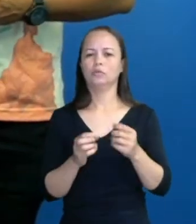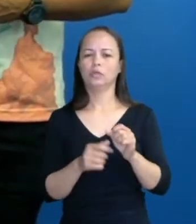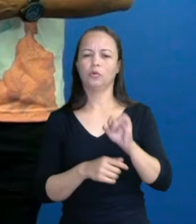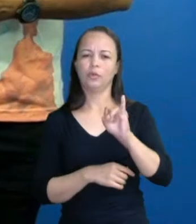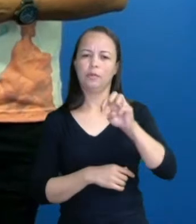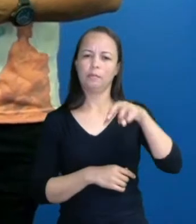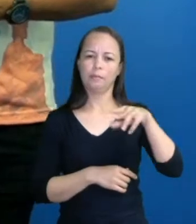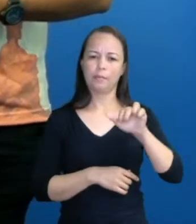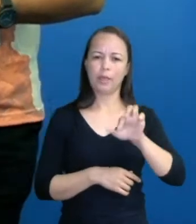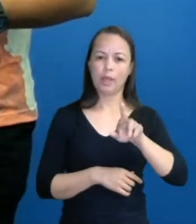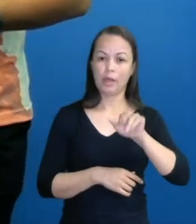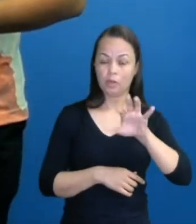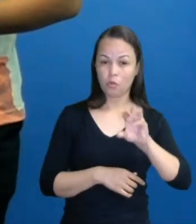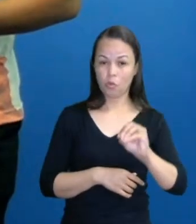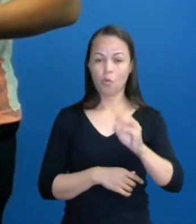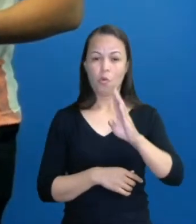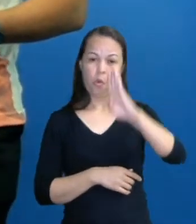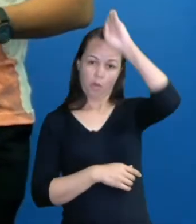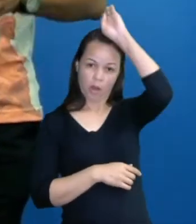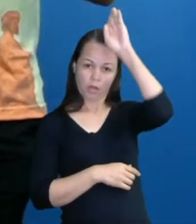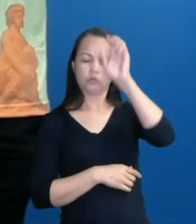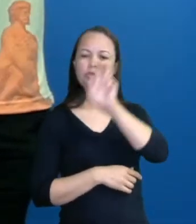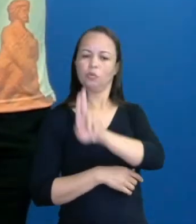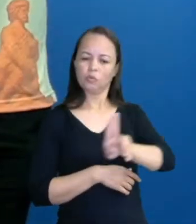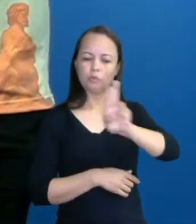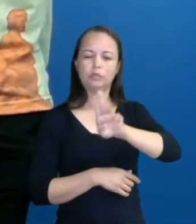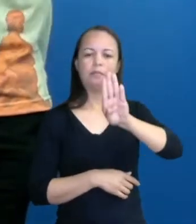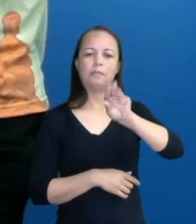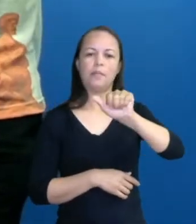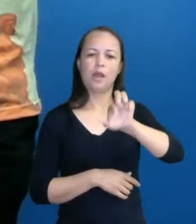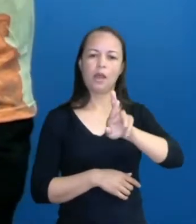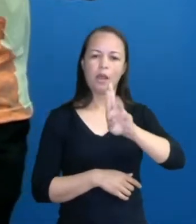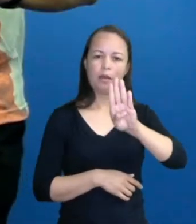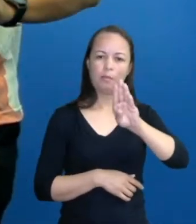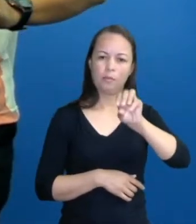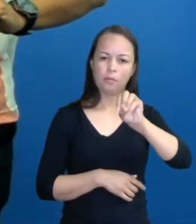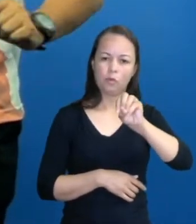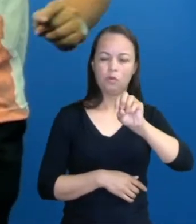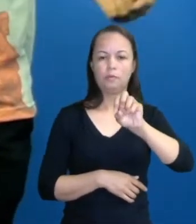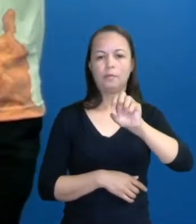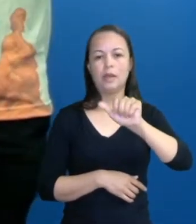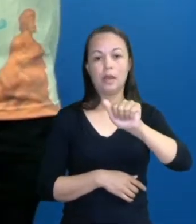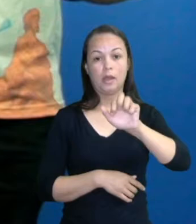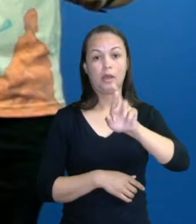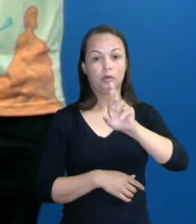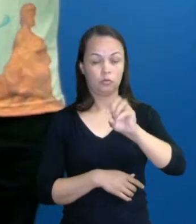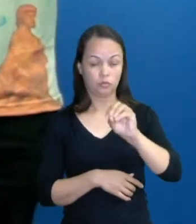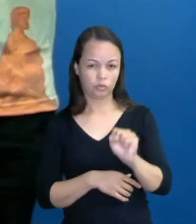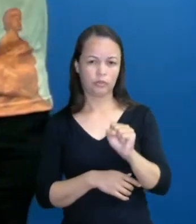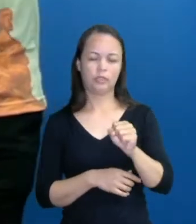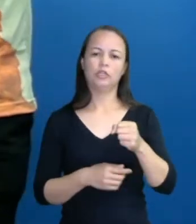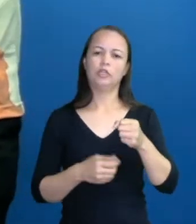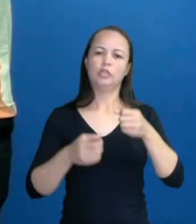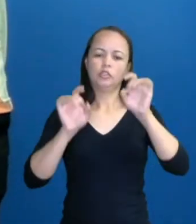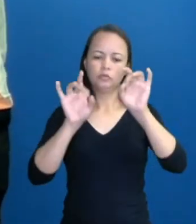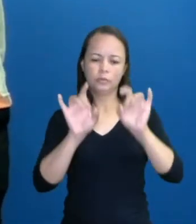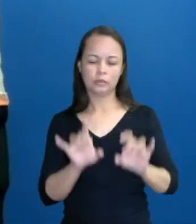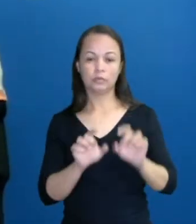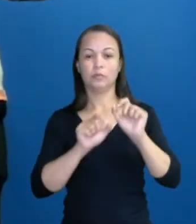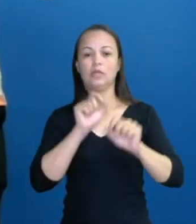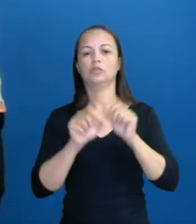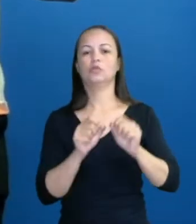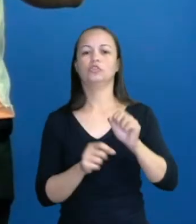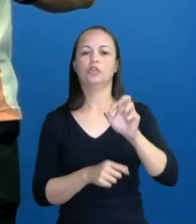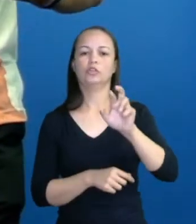Romano, eram chamados de bárbaros, especialmente os germânicos. Então vai haver uma invasão